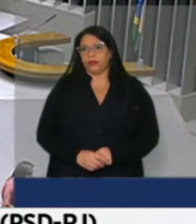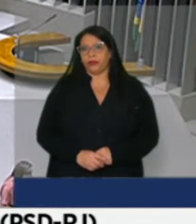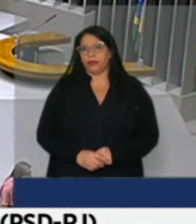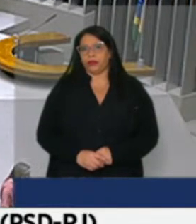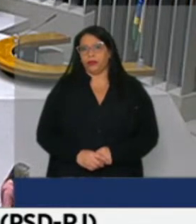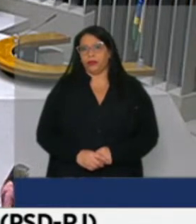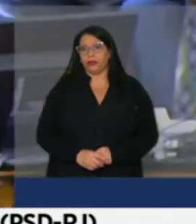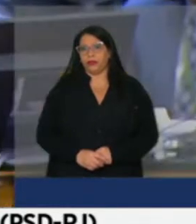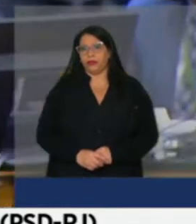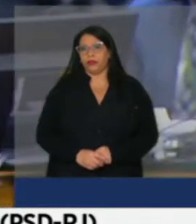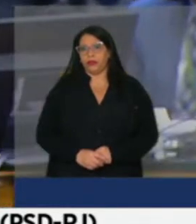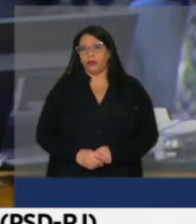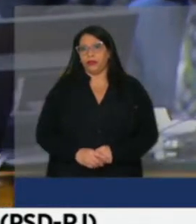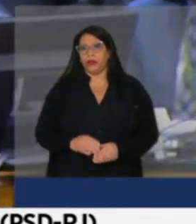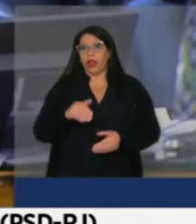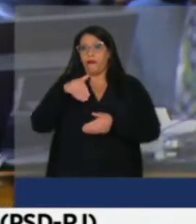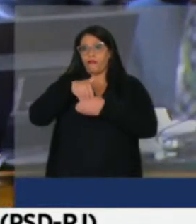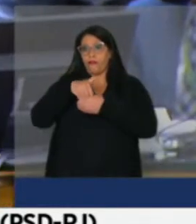Está encerrada a votação.